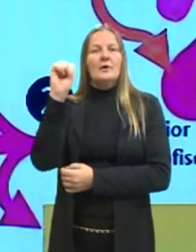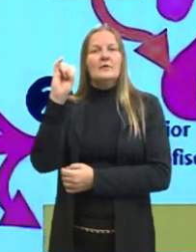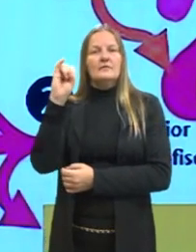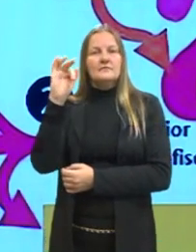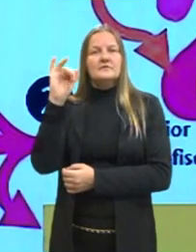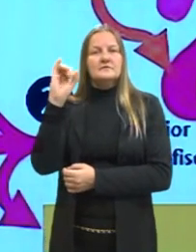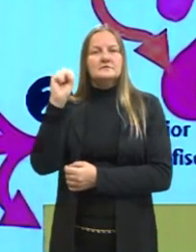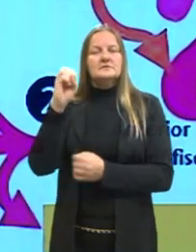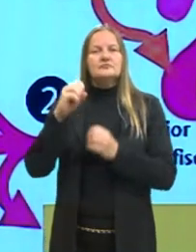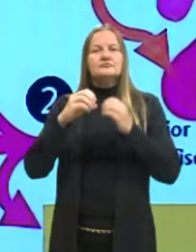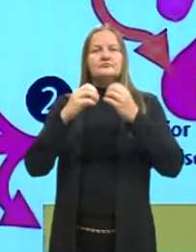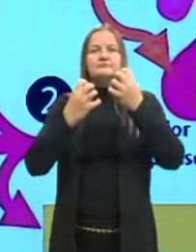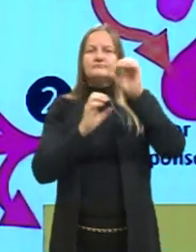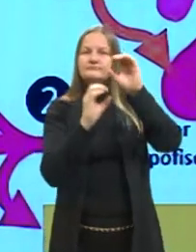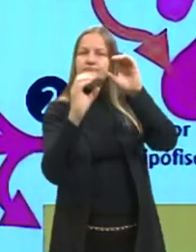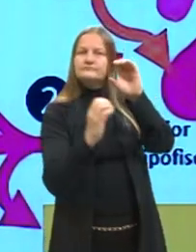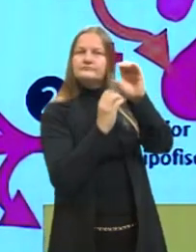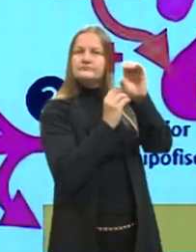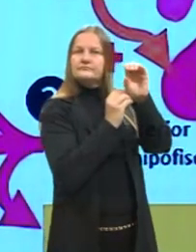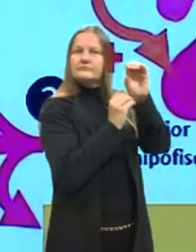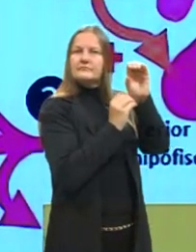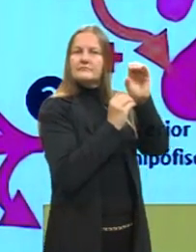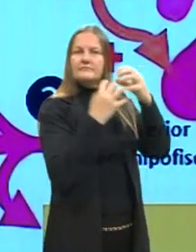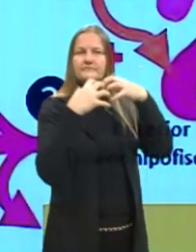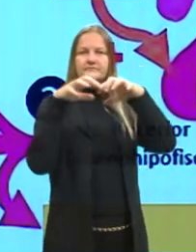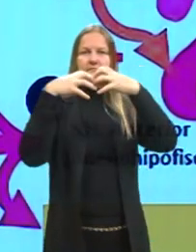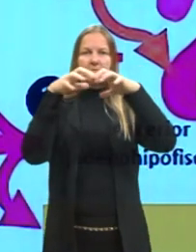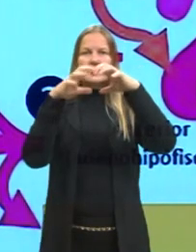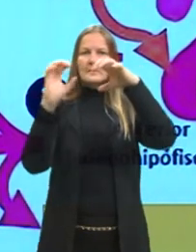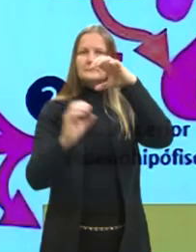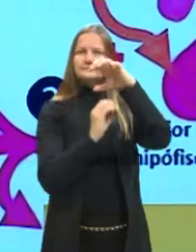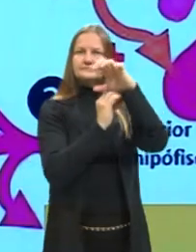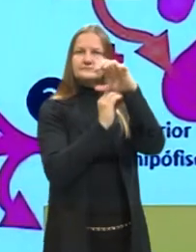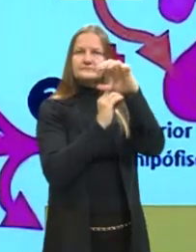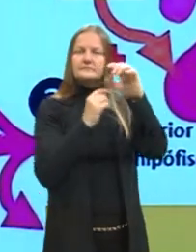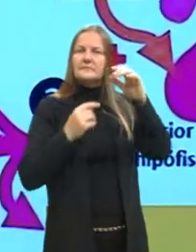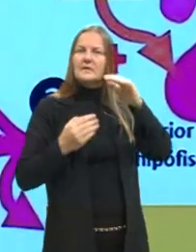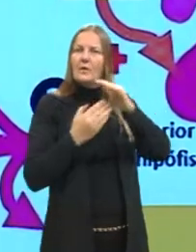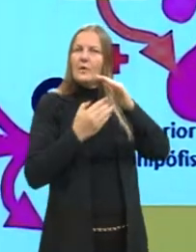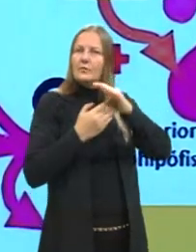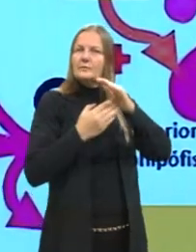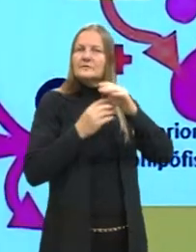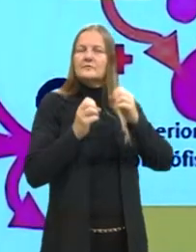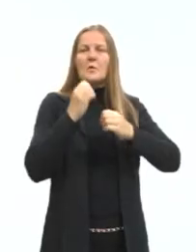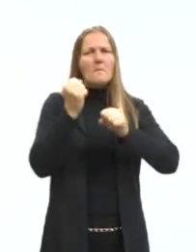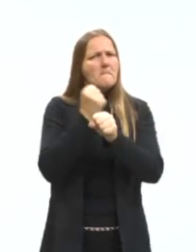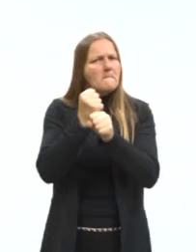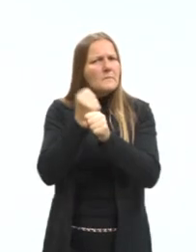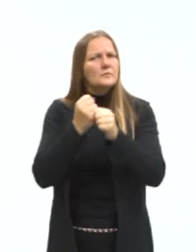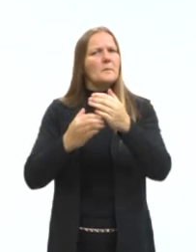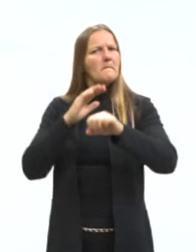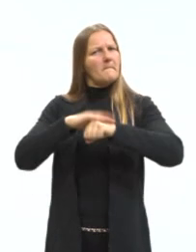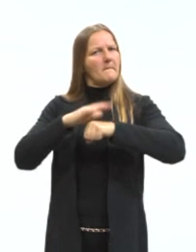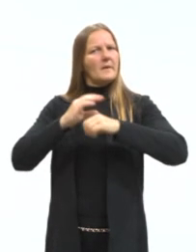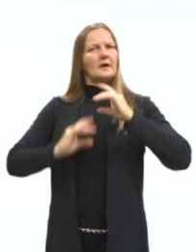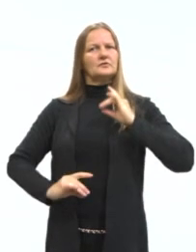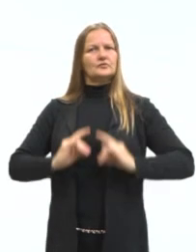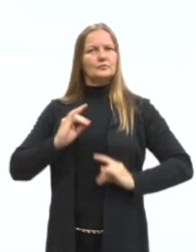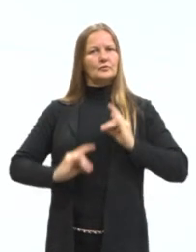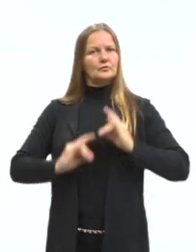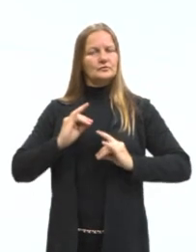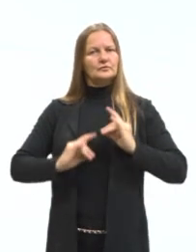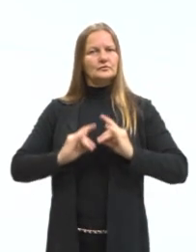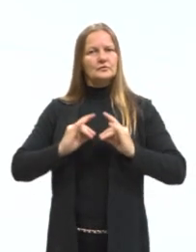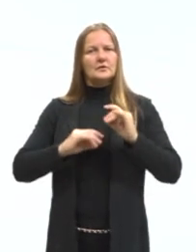hormônios o hipotálamo vai vai tá cutucando lá e povos e para produzir mais ou menos hormônios